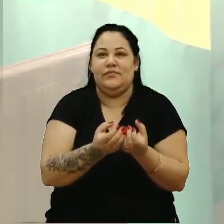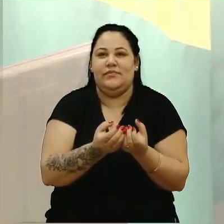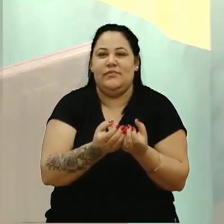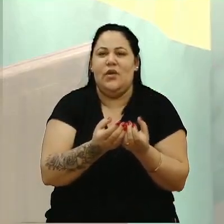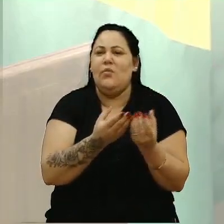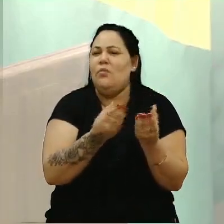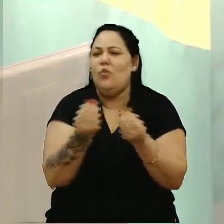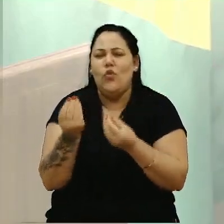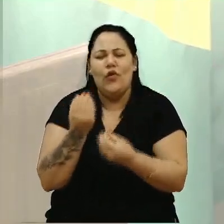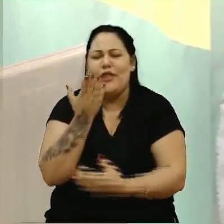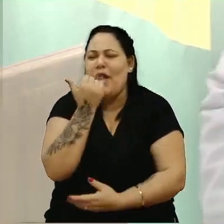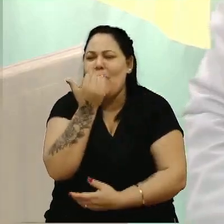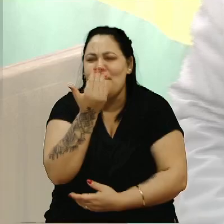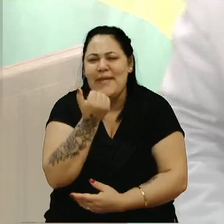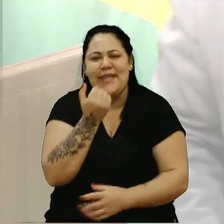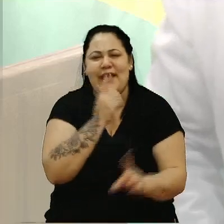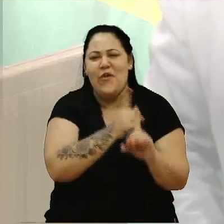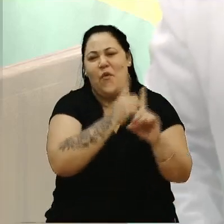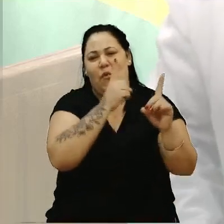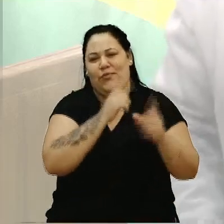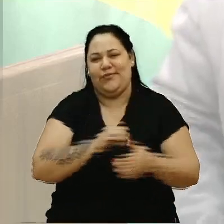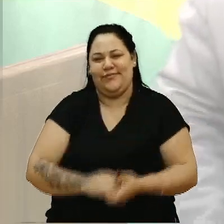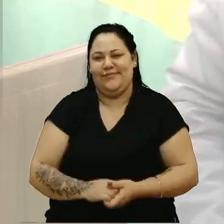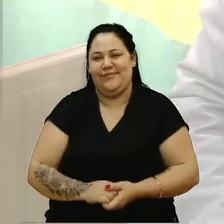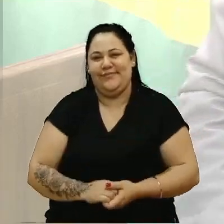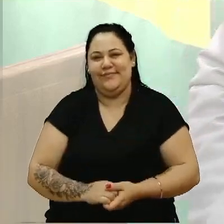quantos encontros, né?